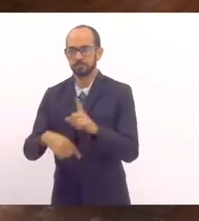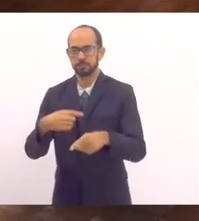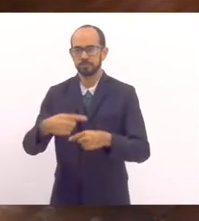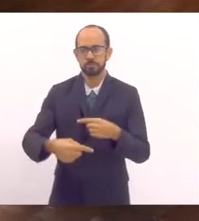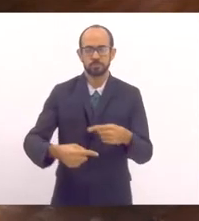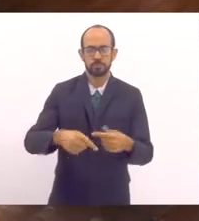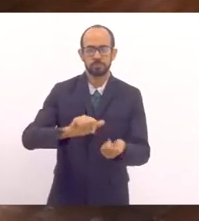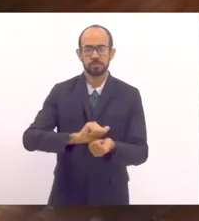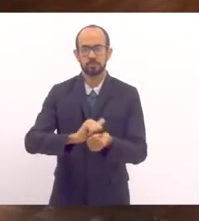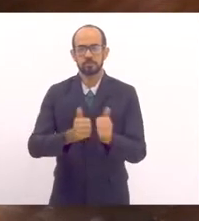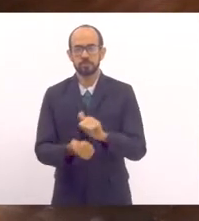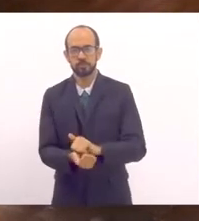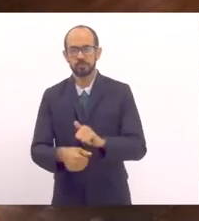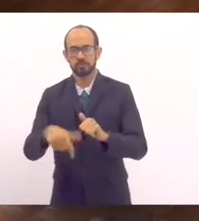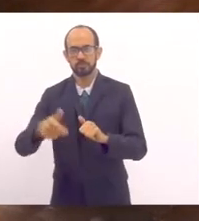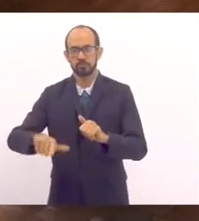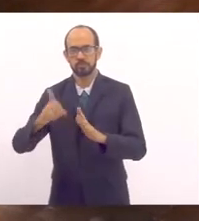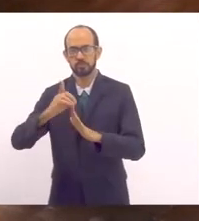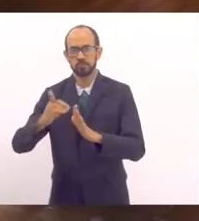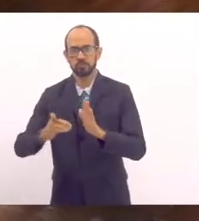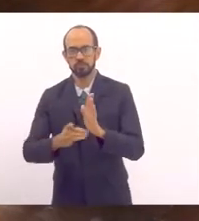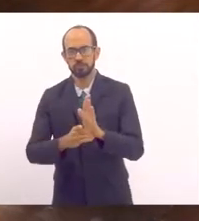teve um outro decreto em